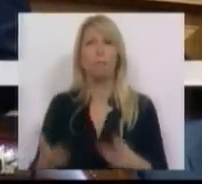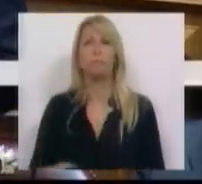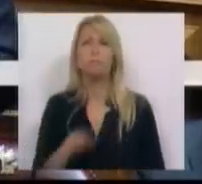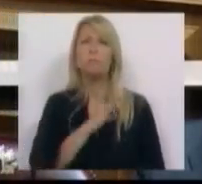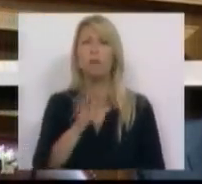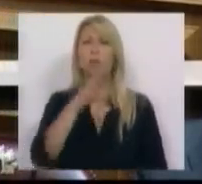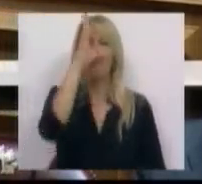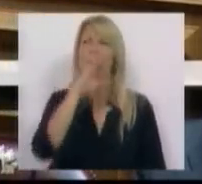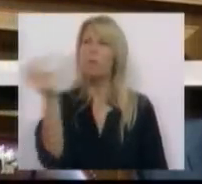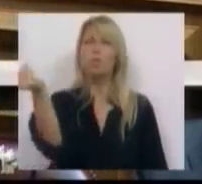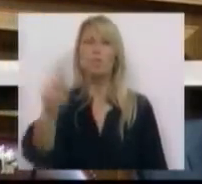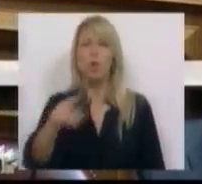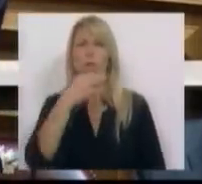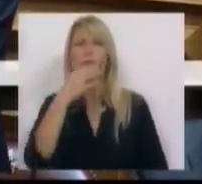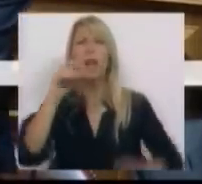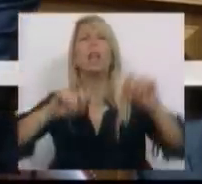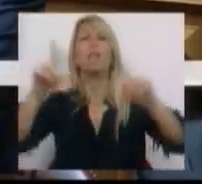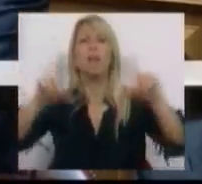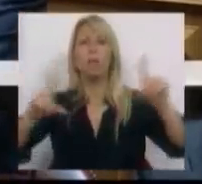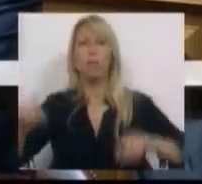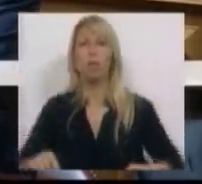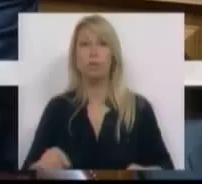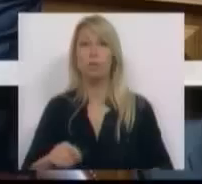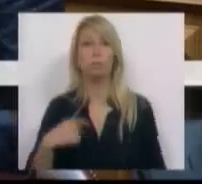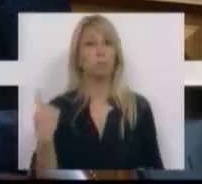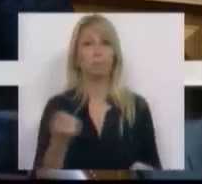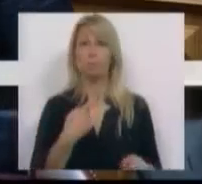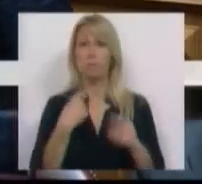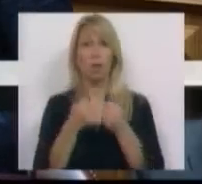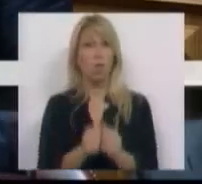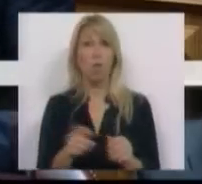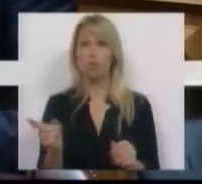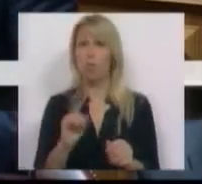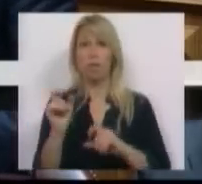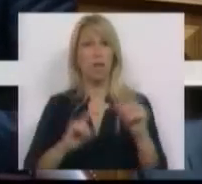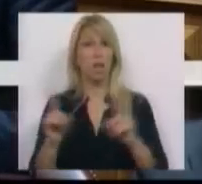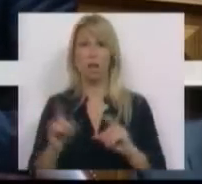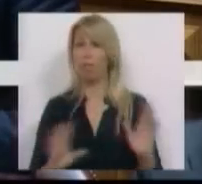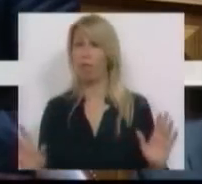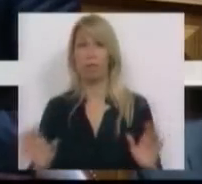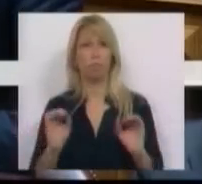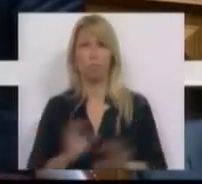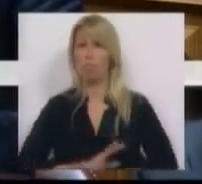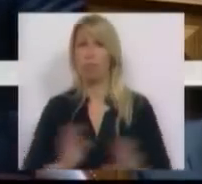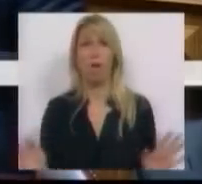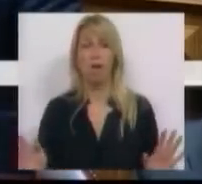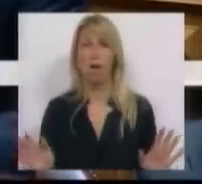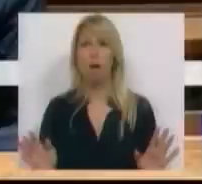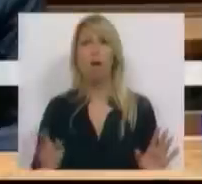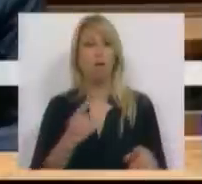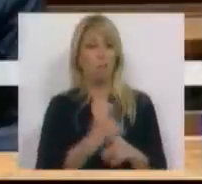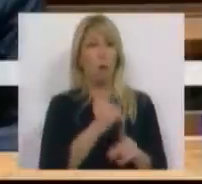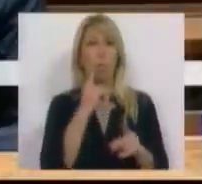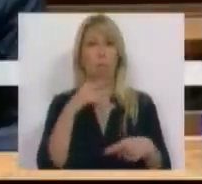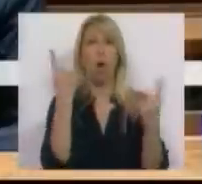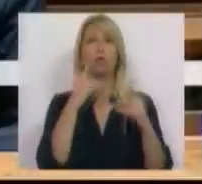indicadores e nós não escondemos nenhum indicador, nem aqueles que revelam uma evolução